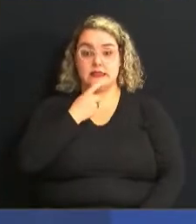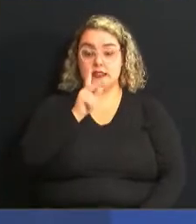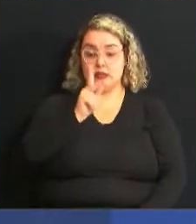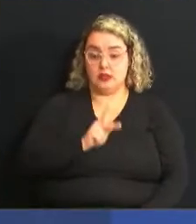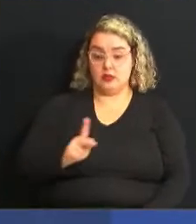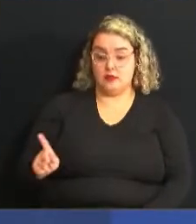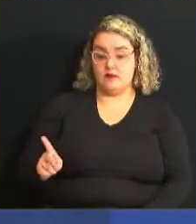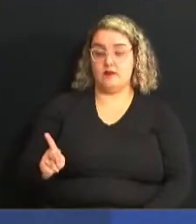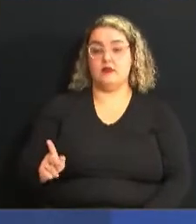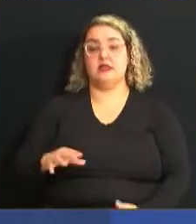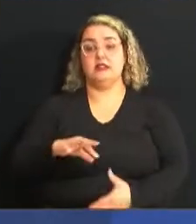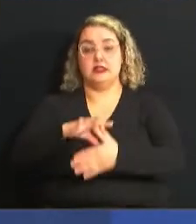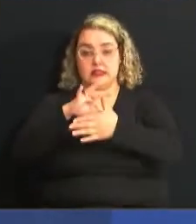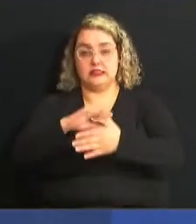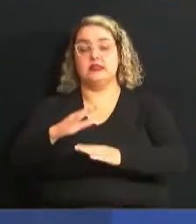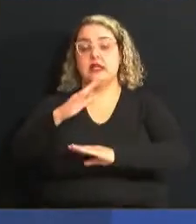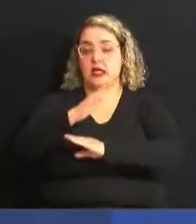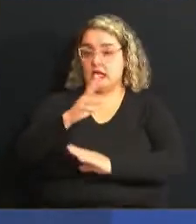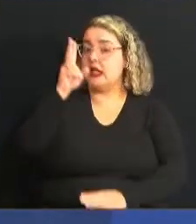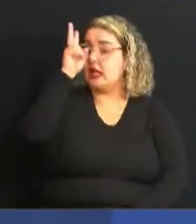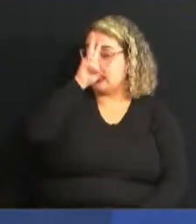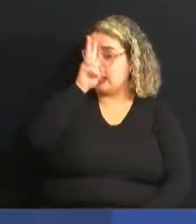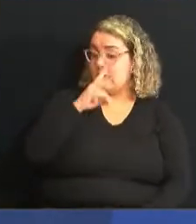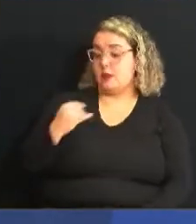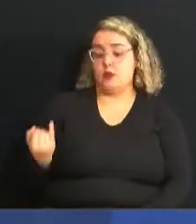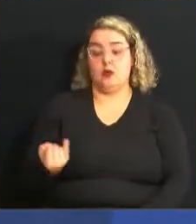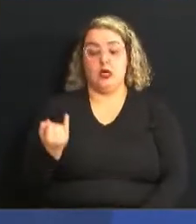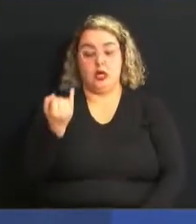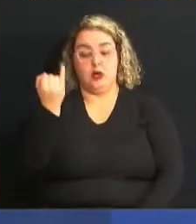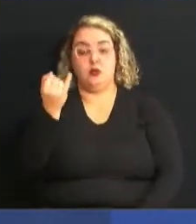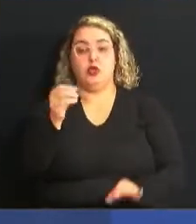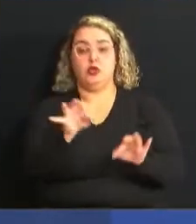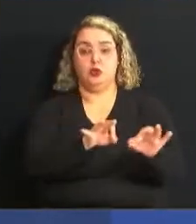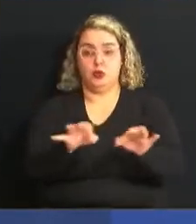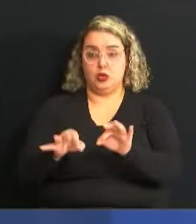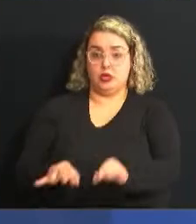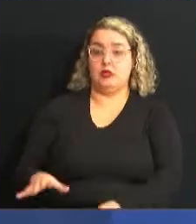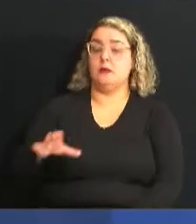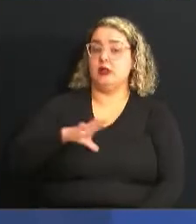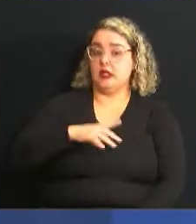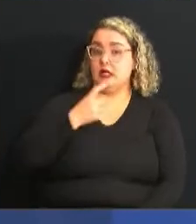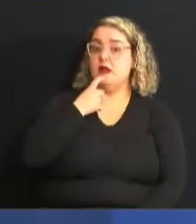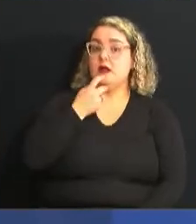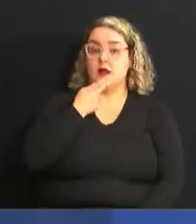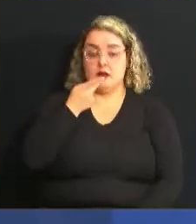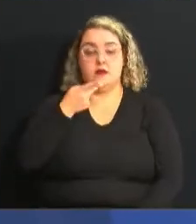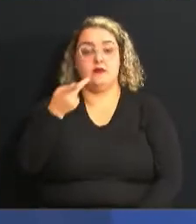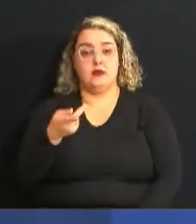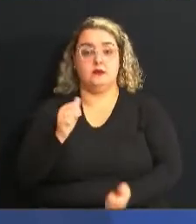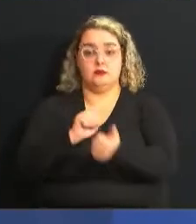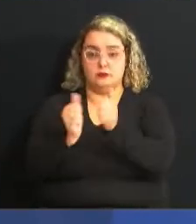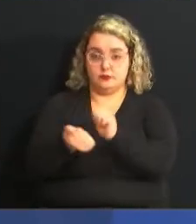governo na Câmara lembrou a importância do programa na cidade e falou dessas adequações.